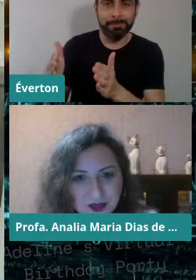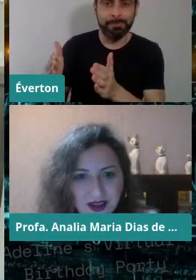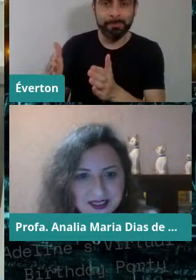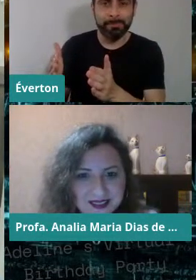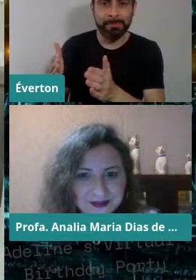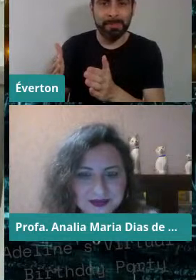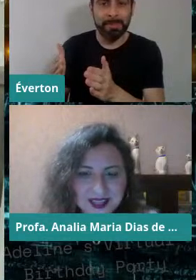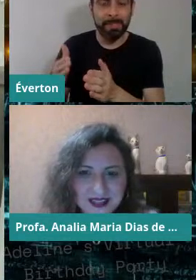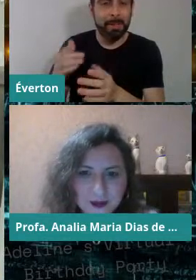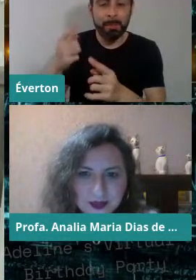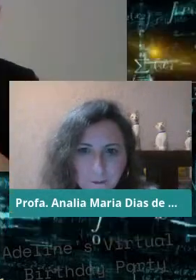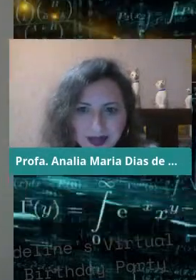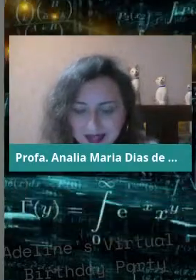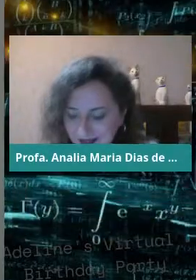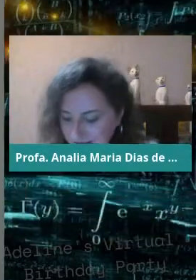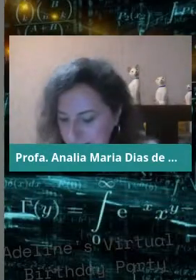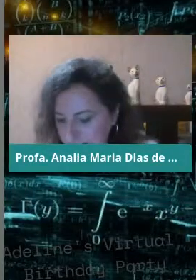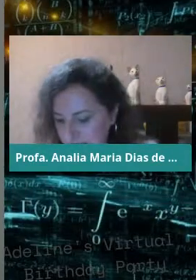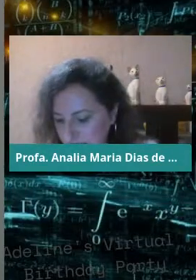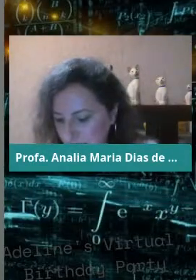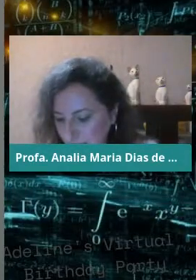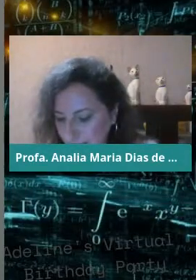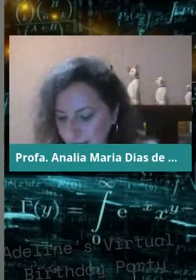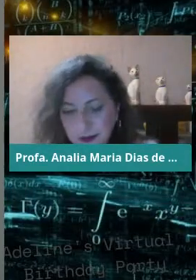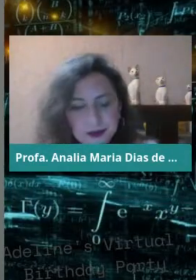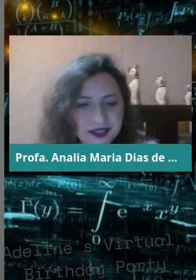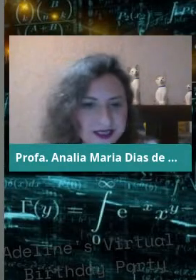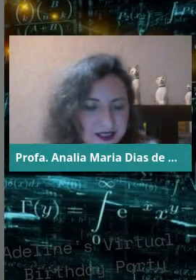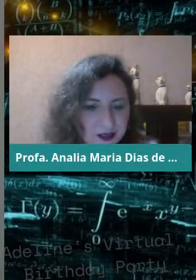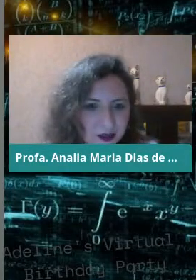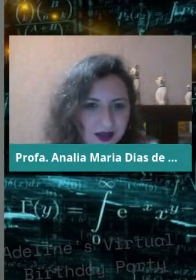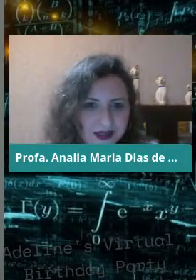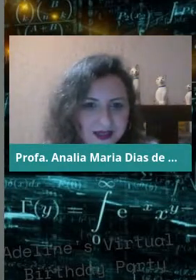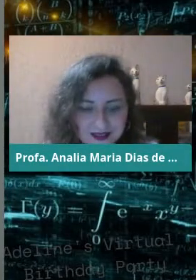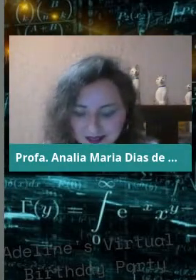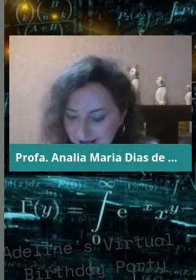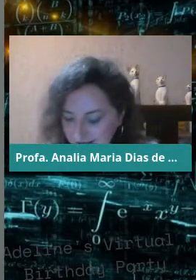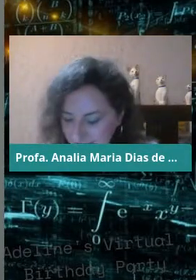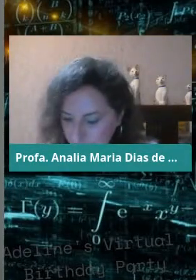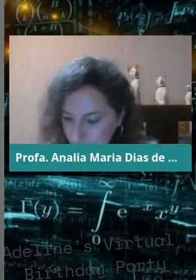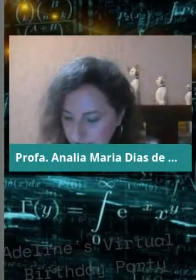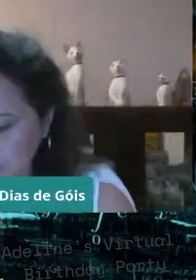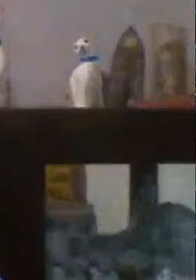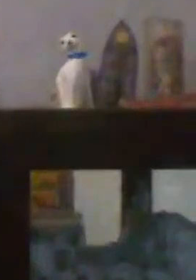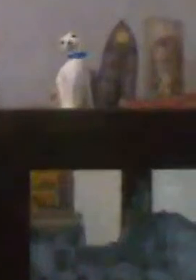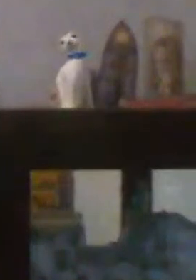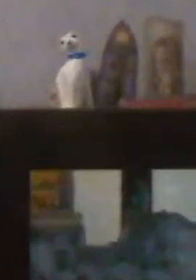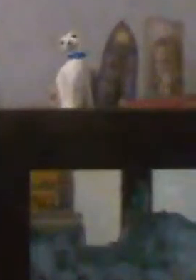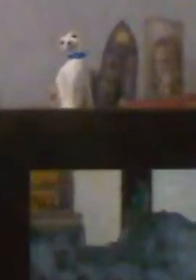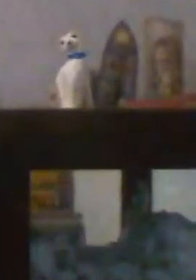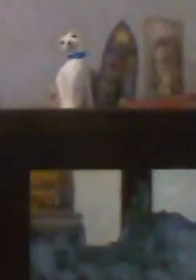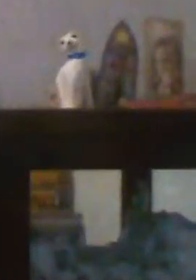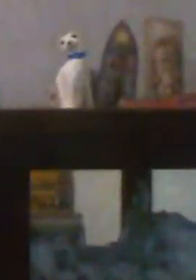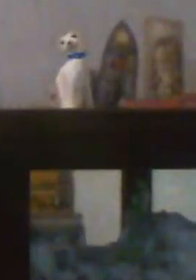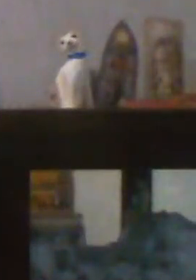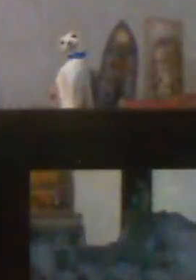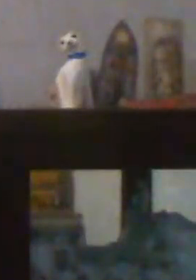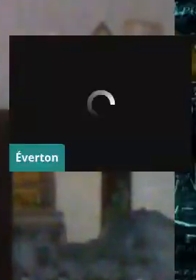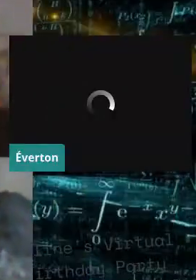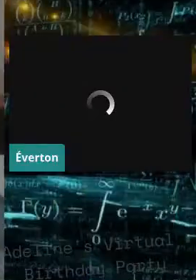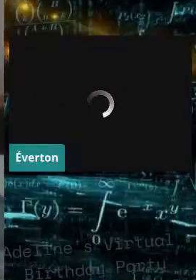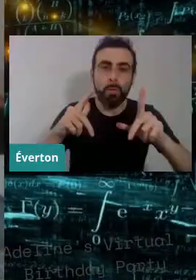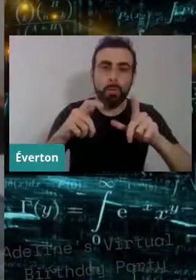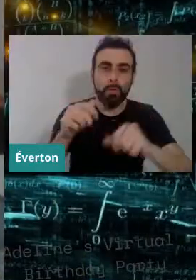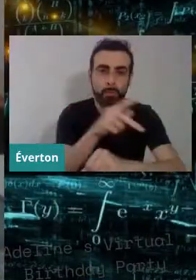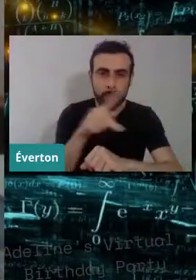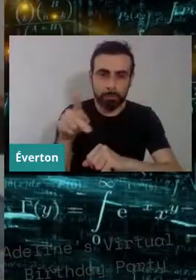nossa história, né? Eu também sou fruto dessa história, né, desses professores maravilhosos. Quero